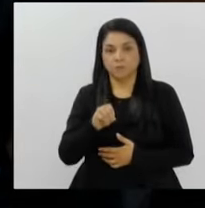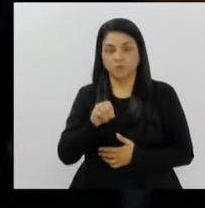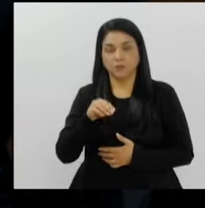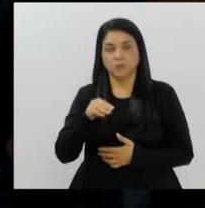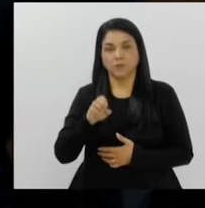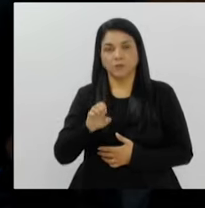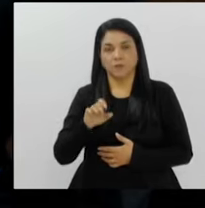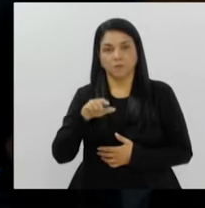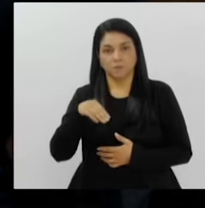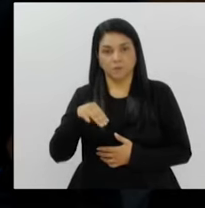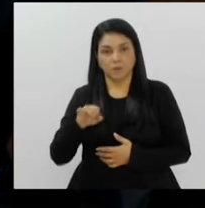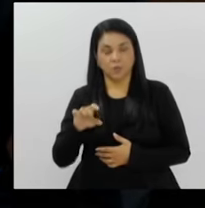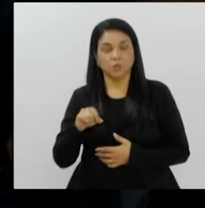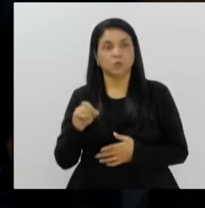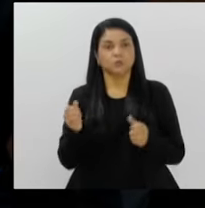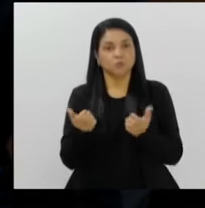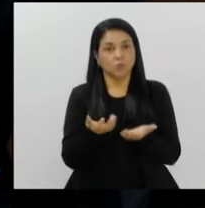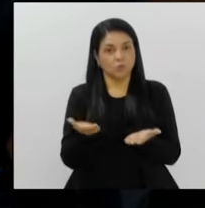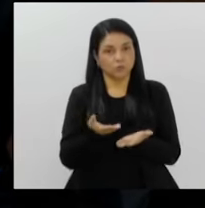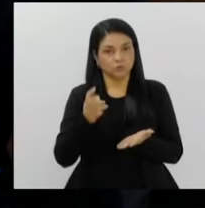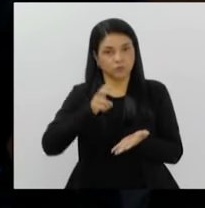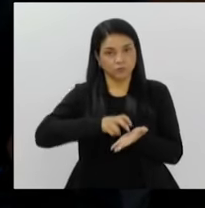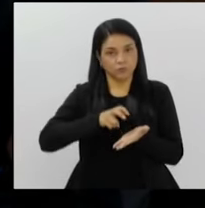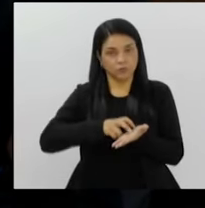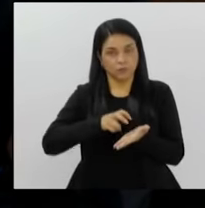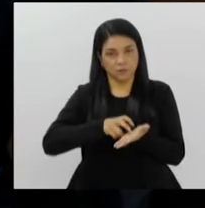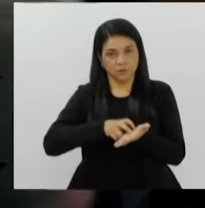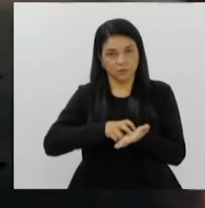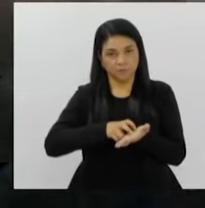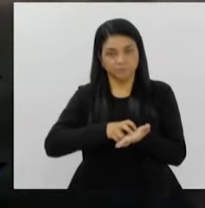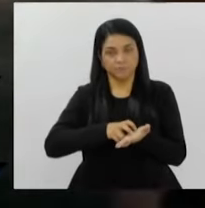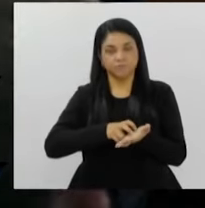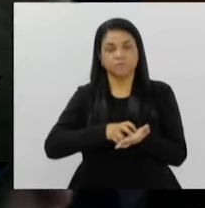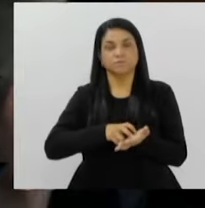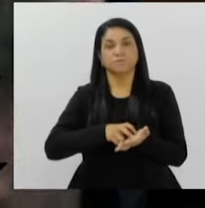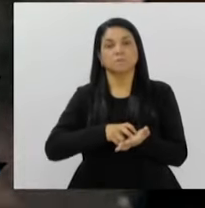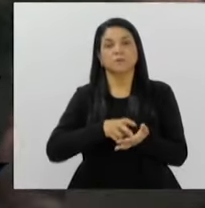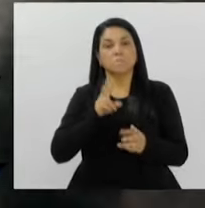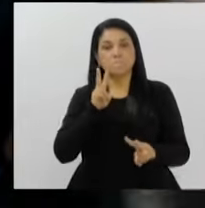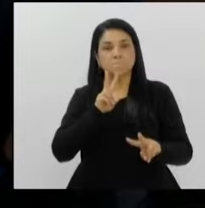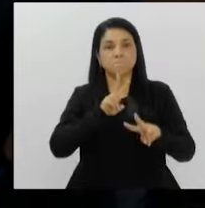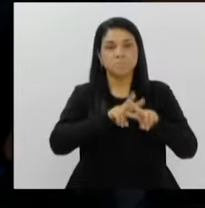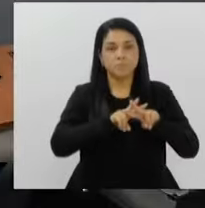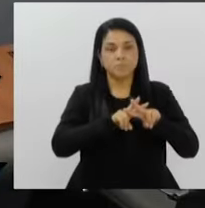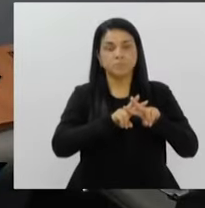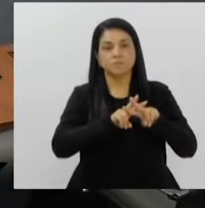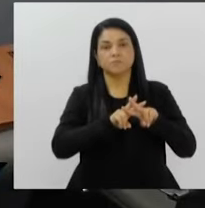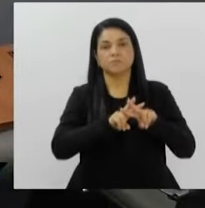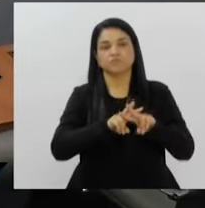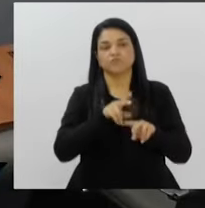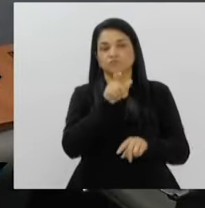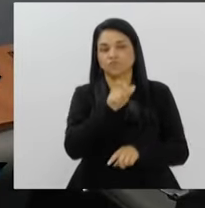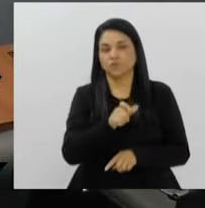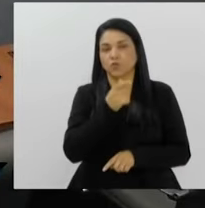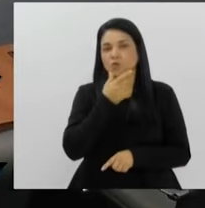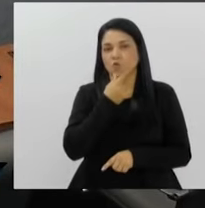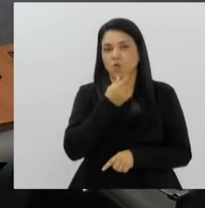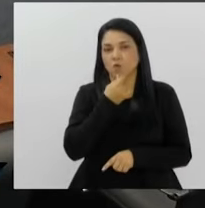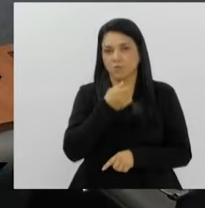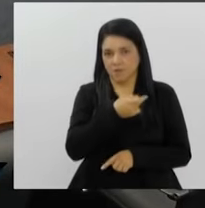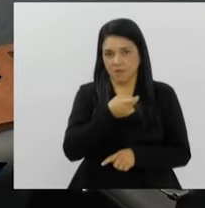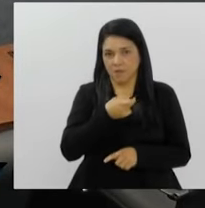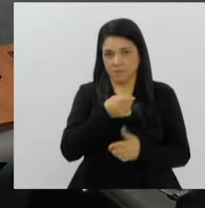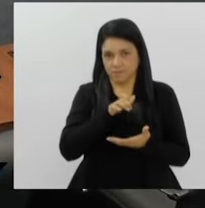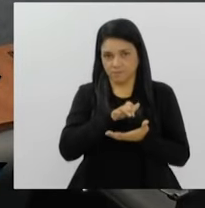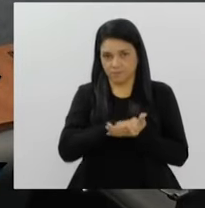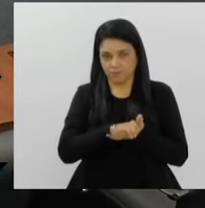a equipe da 123ª DP, prendeu o suspeito na cidade vizinha